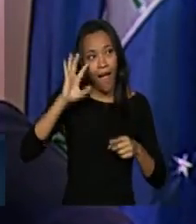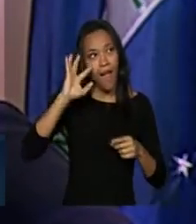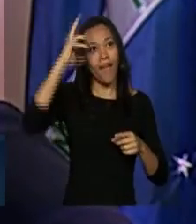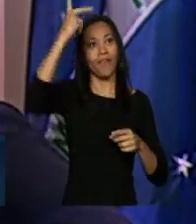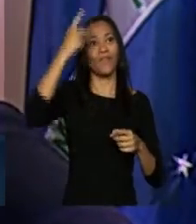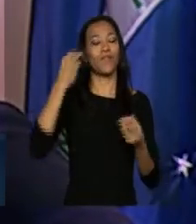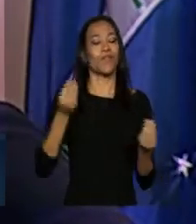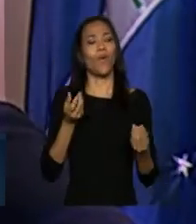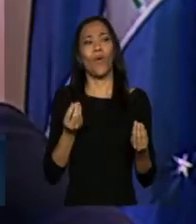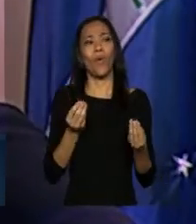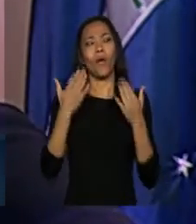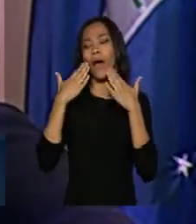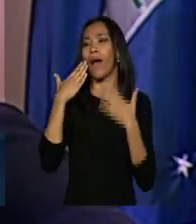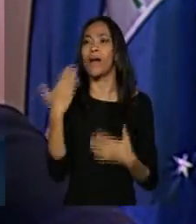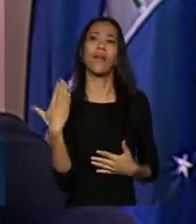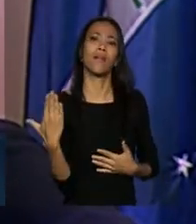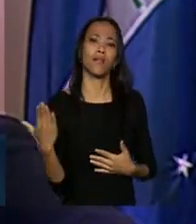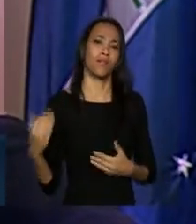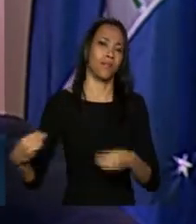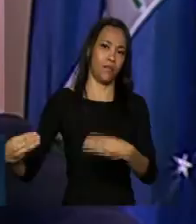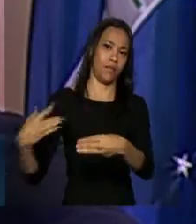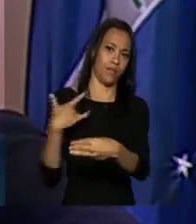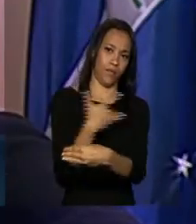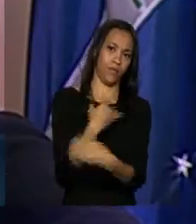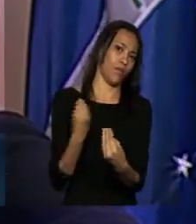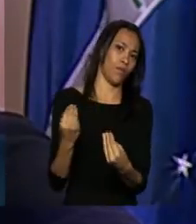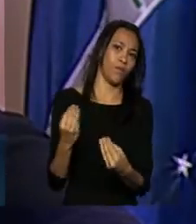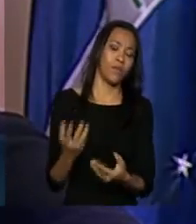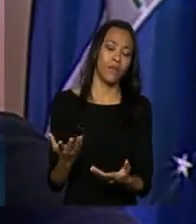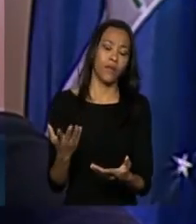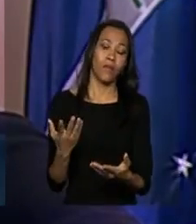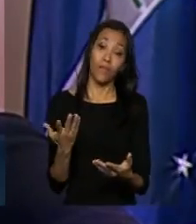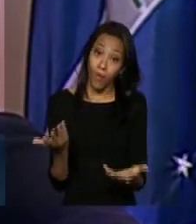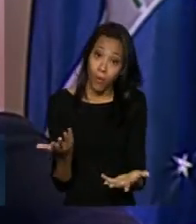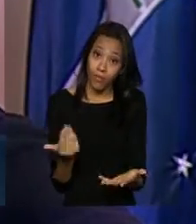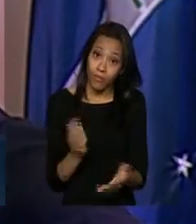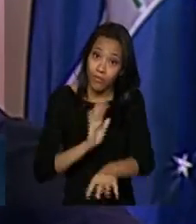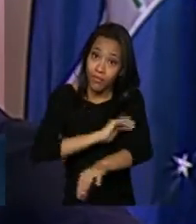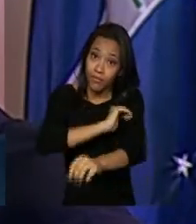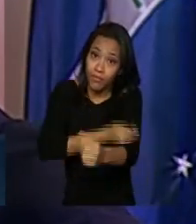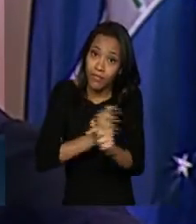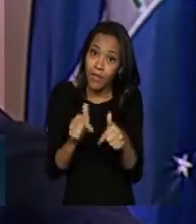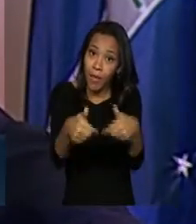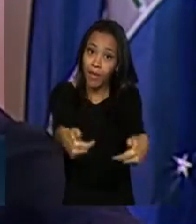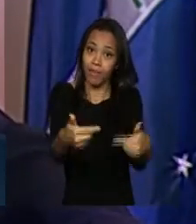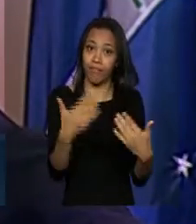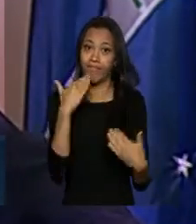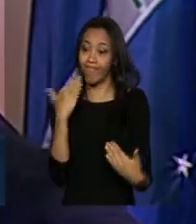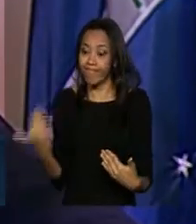isso de uma forma simples, simbólica, agradecendo com o nosso trabalho.